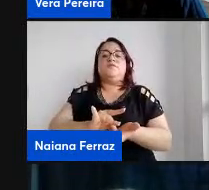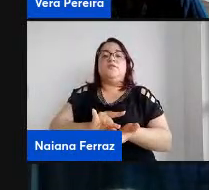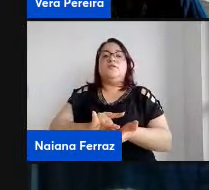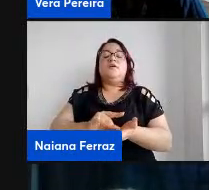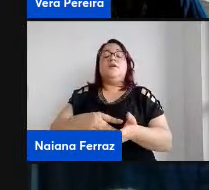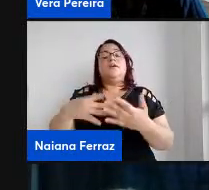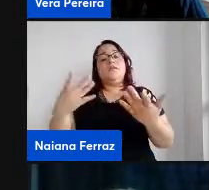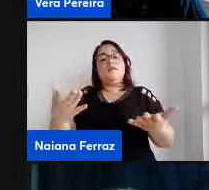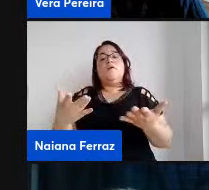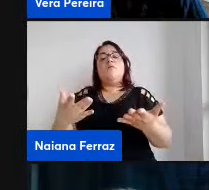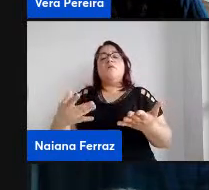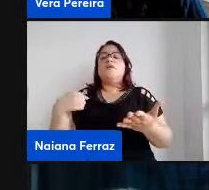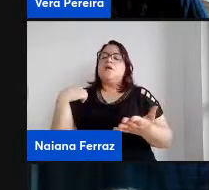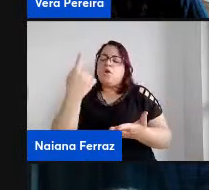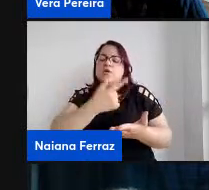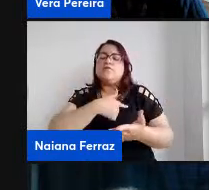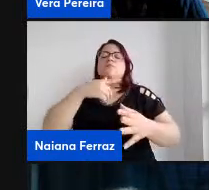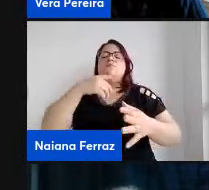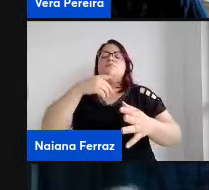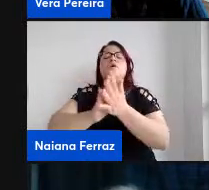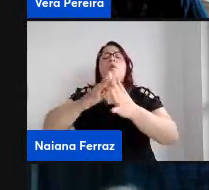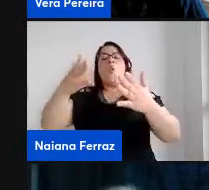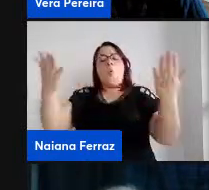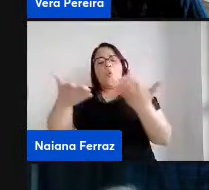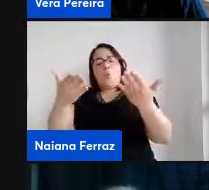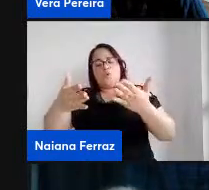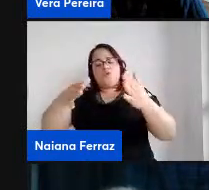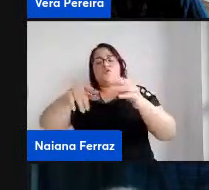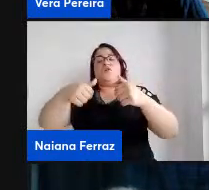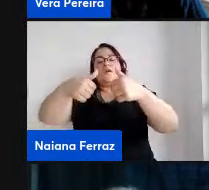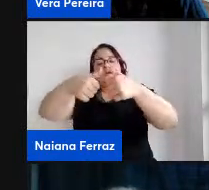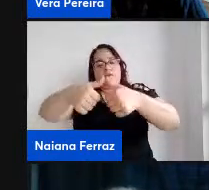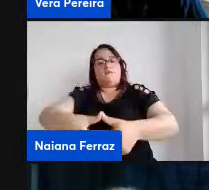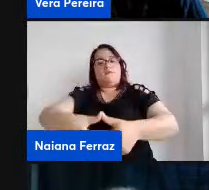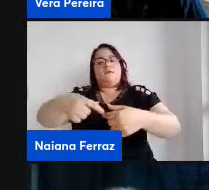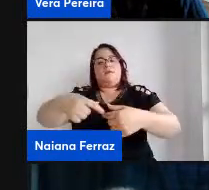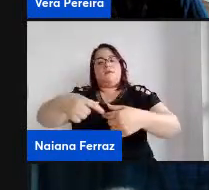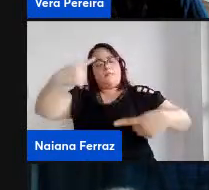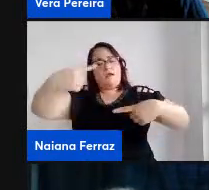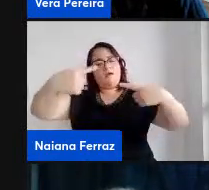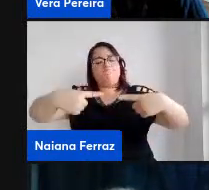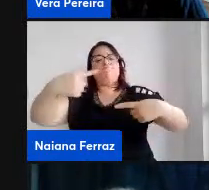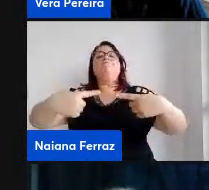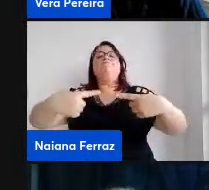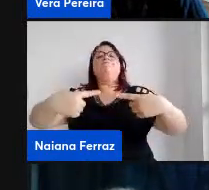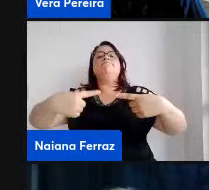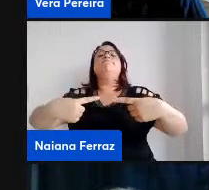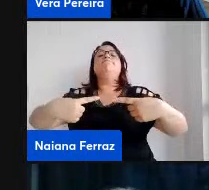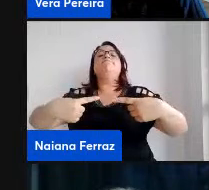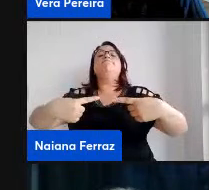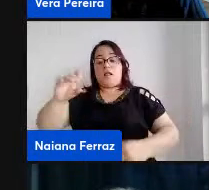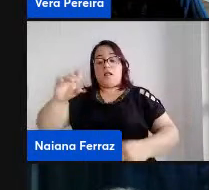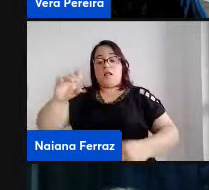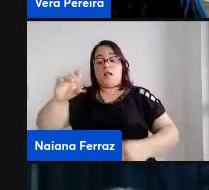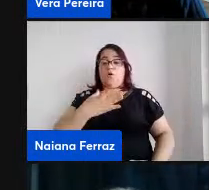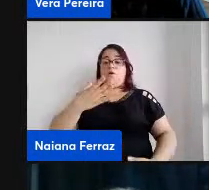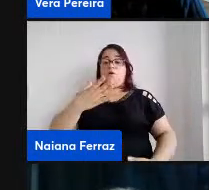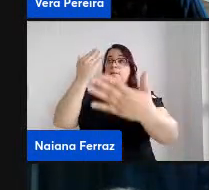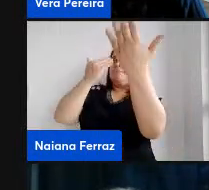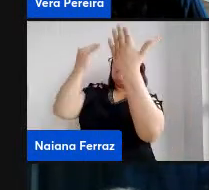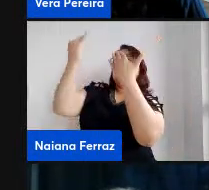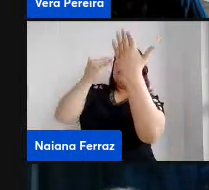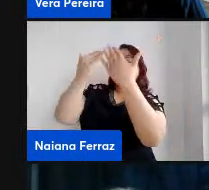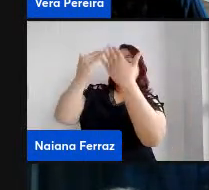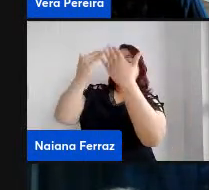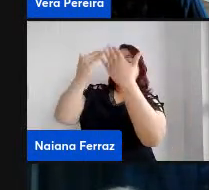falando nesta mesa, esta nova psicologia cognitiva da